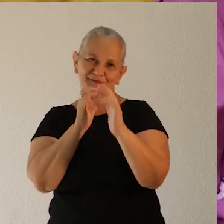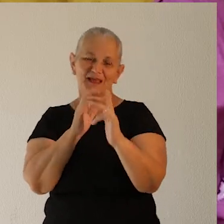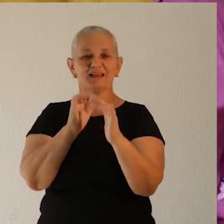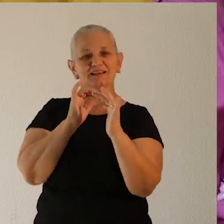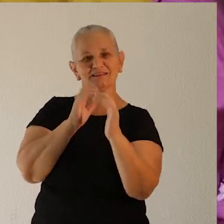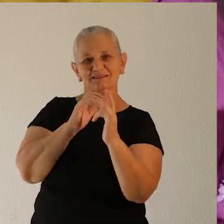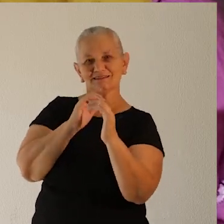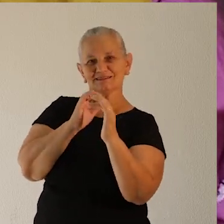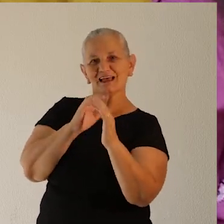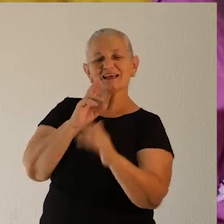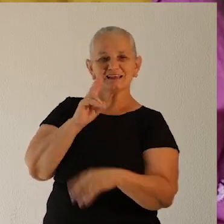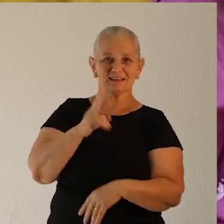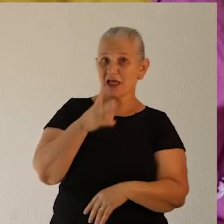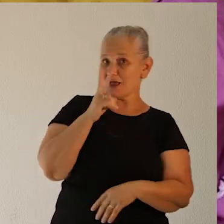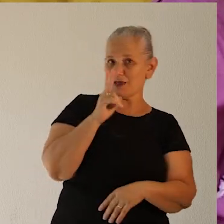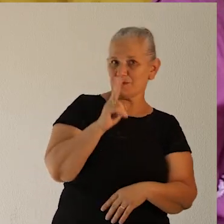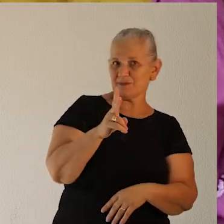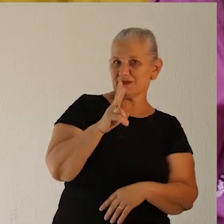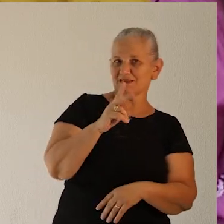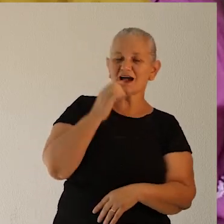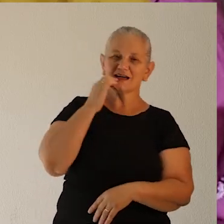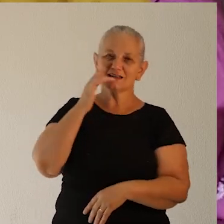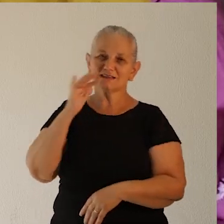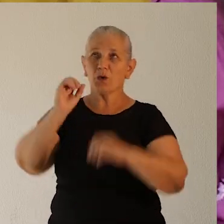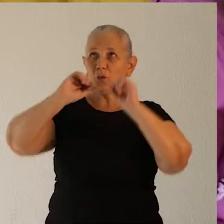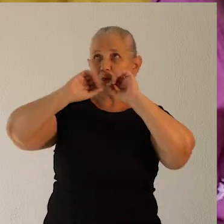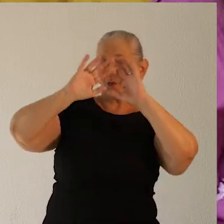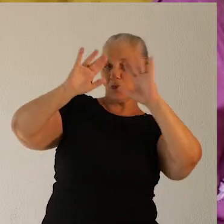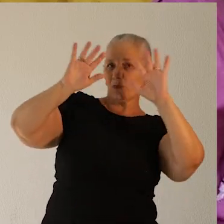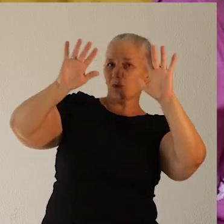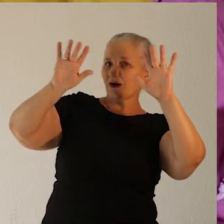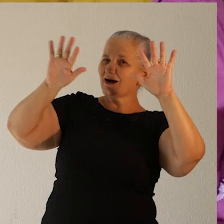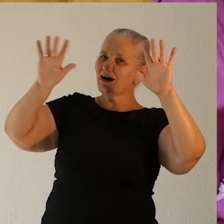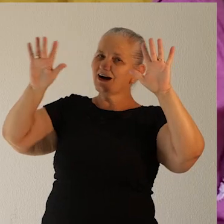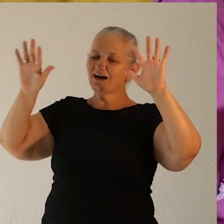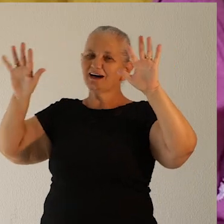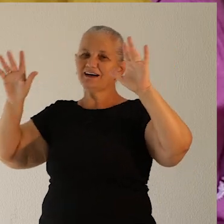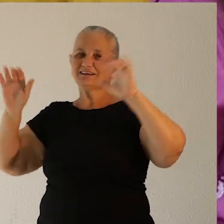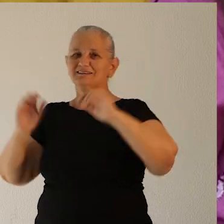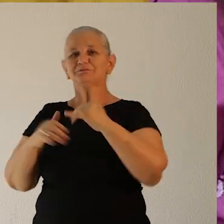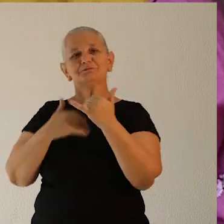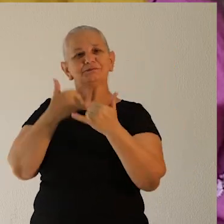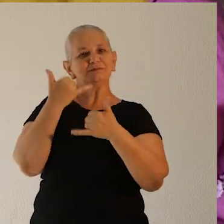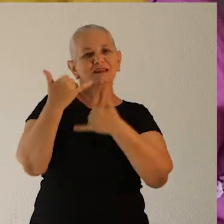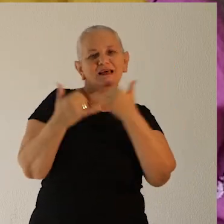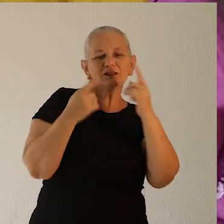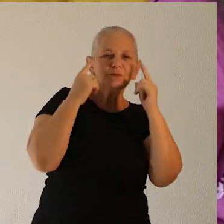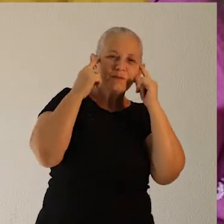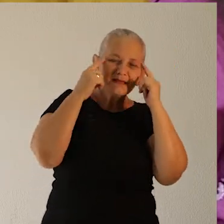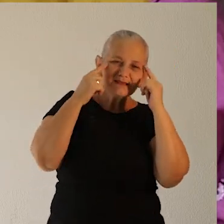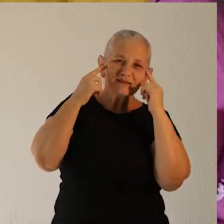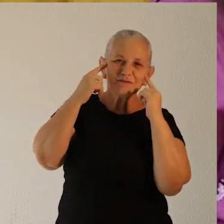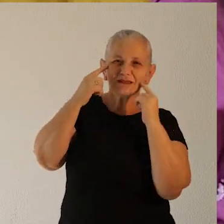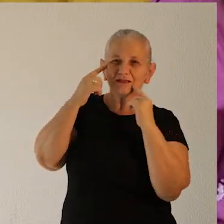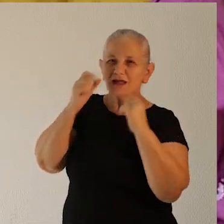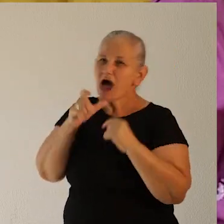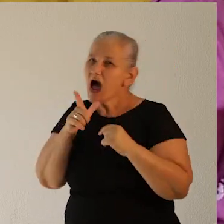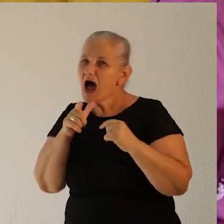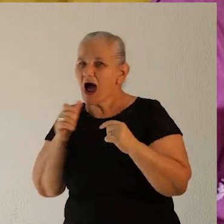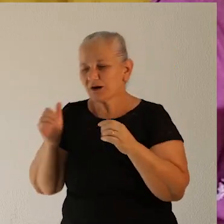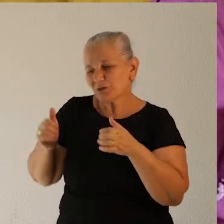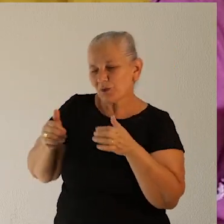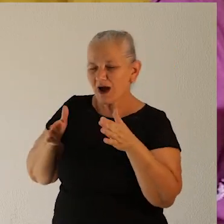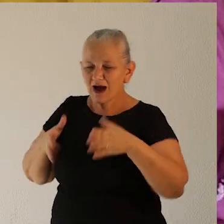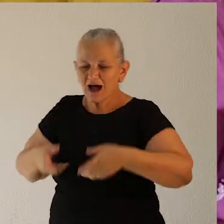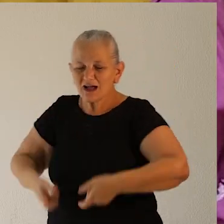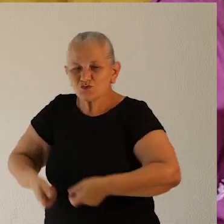claro, evidente, clarão. Voar na cauda do cometa, água de carriola na bica